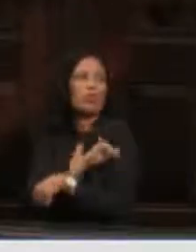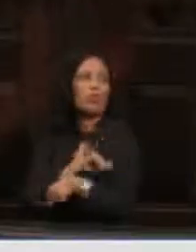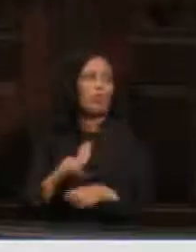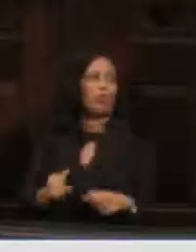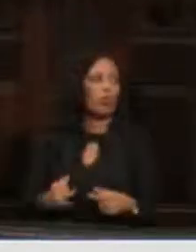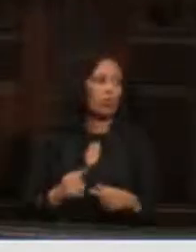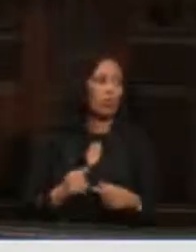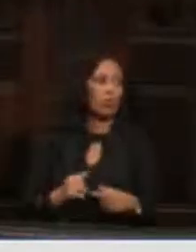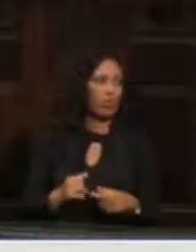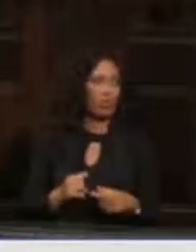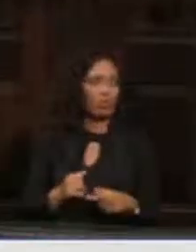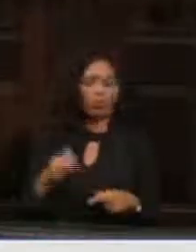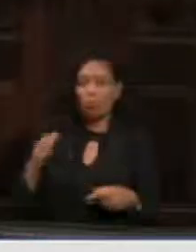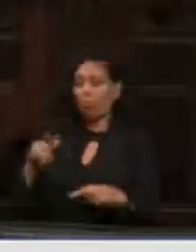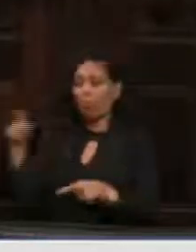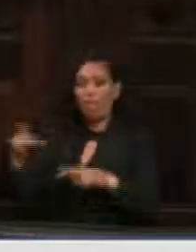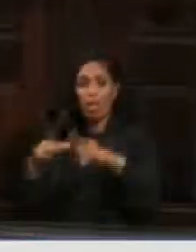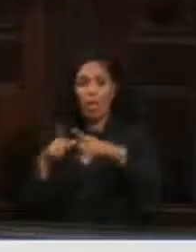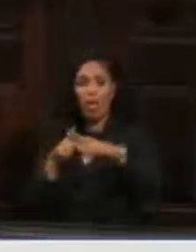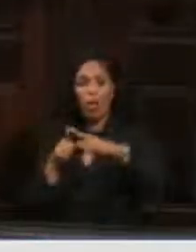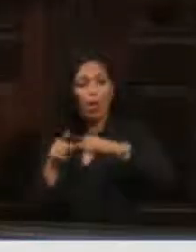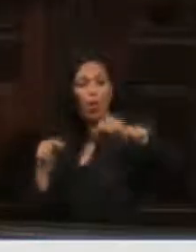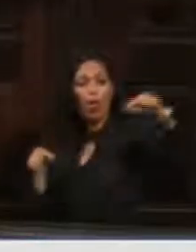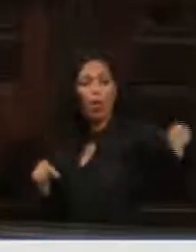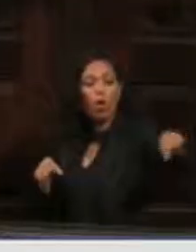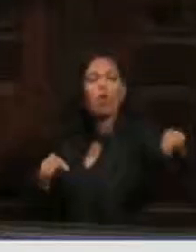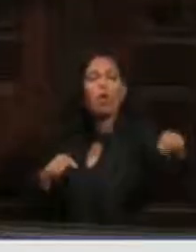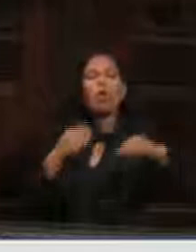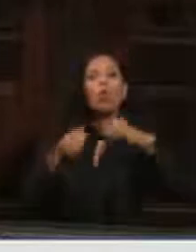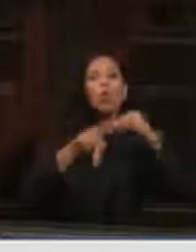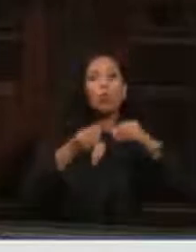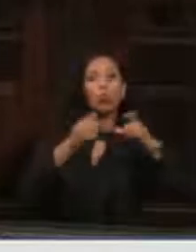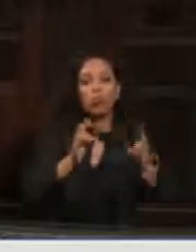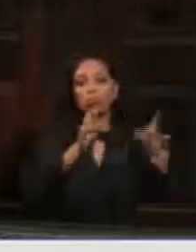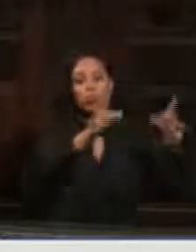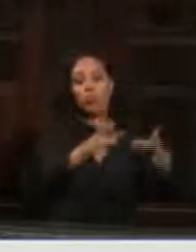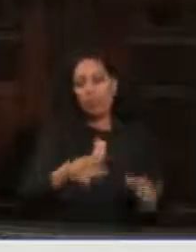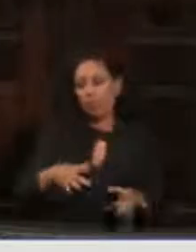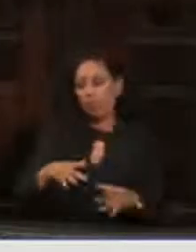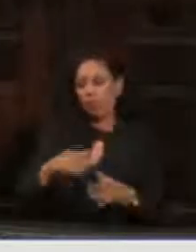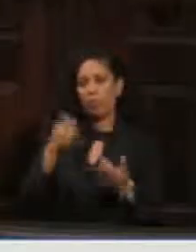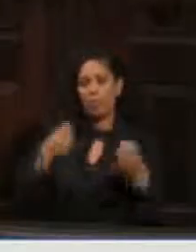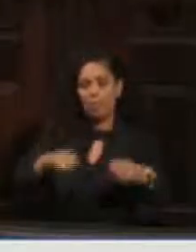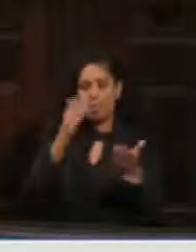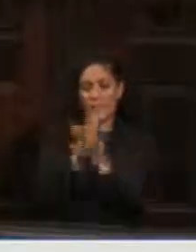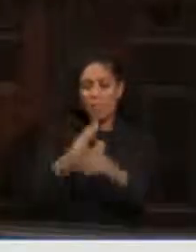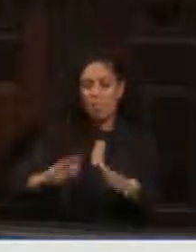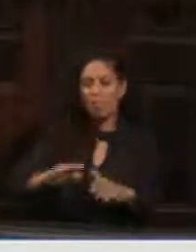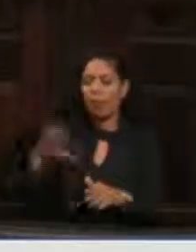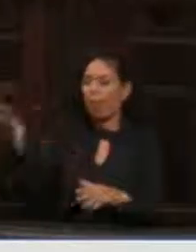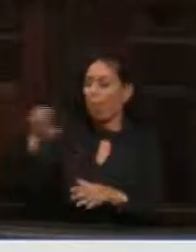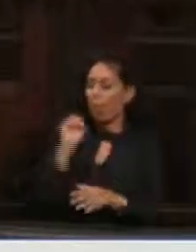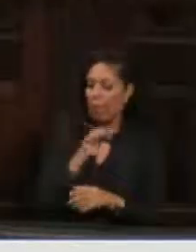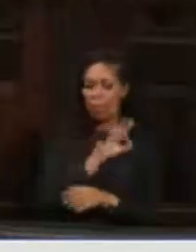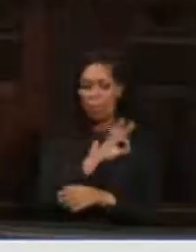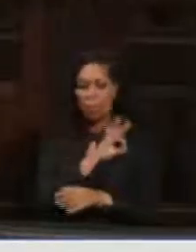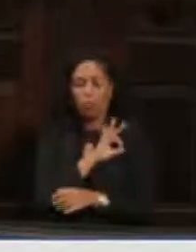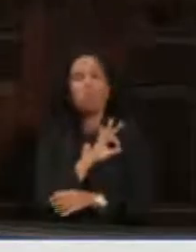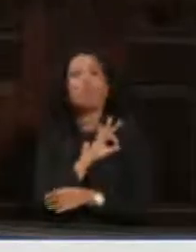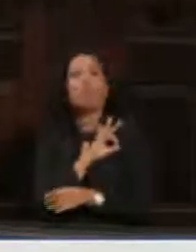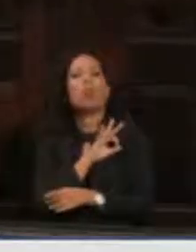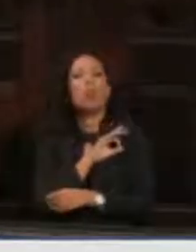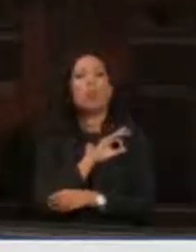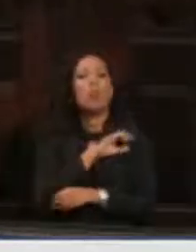esses policiais para o interior, pegar parte desses policiais, levar para a Baixada Fluminense, a Zona Oeste, e